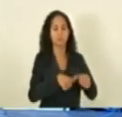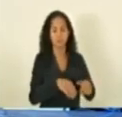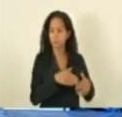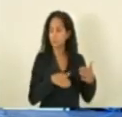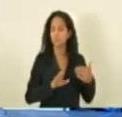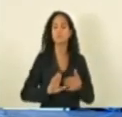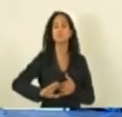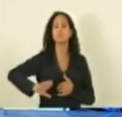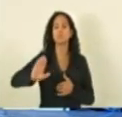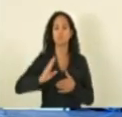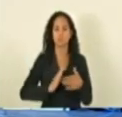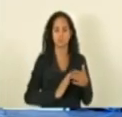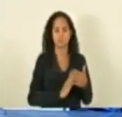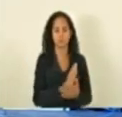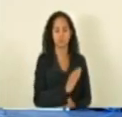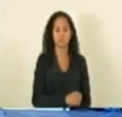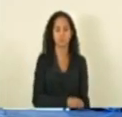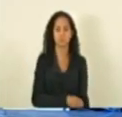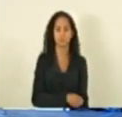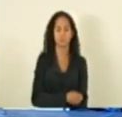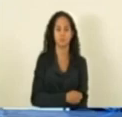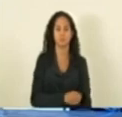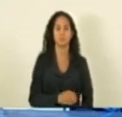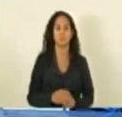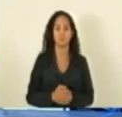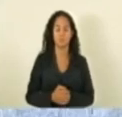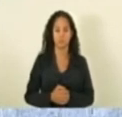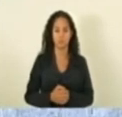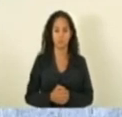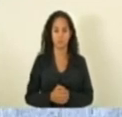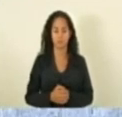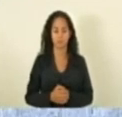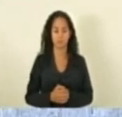estão, os contrários se manifestam. Aprovado.